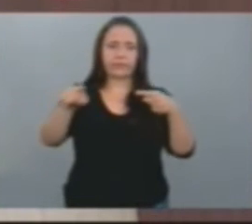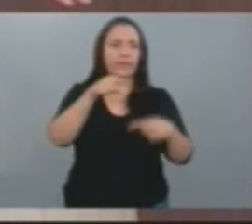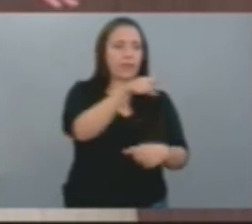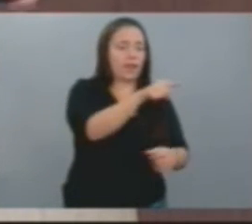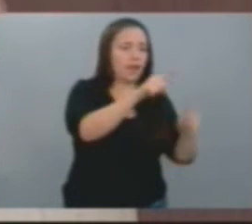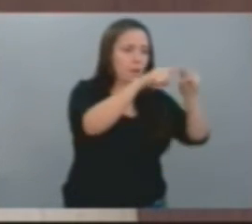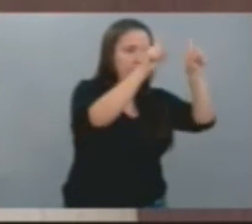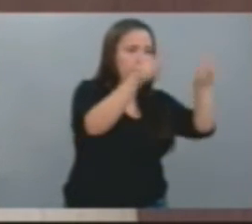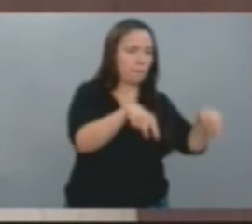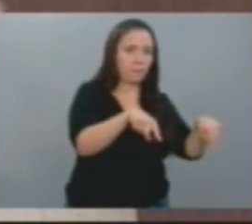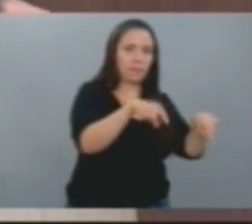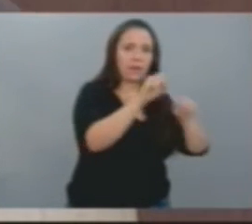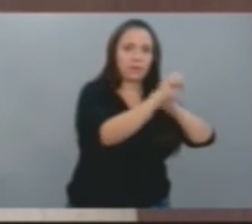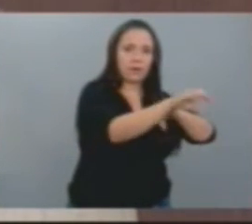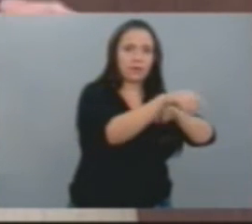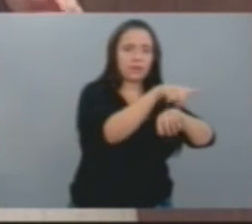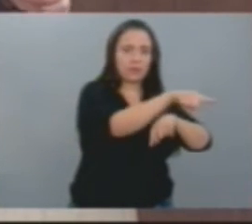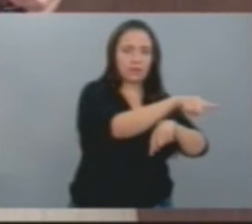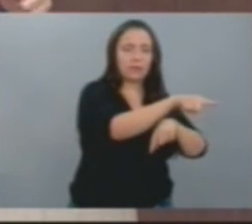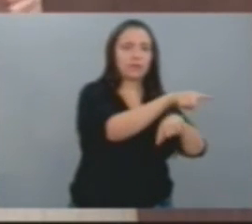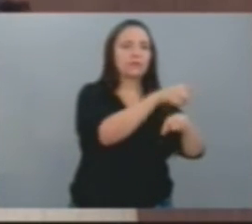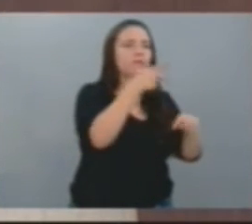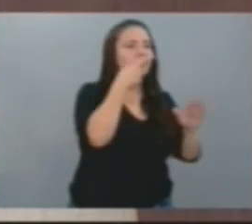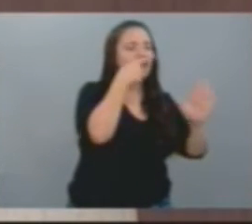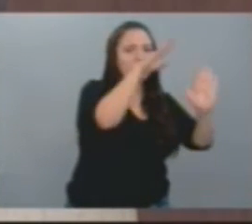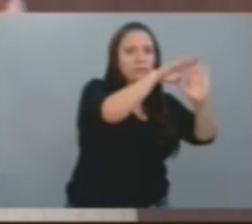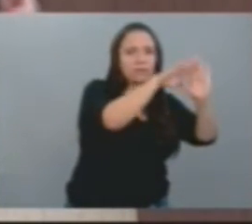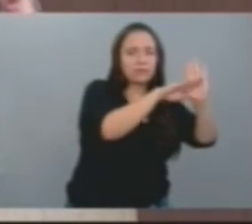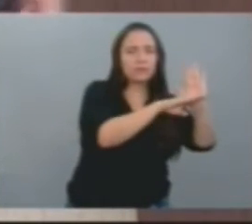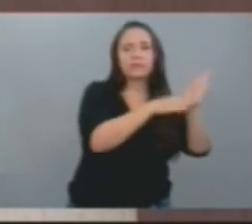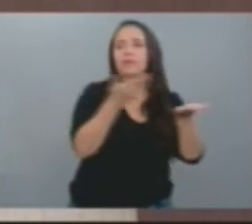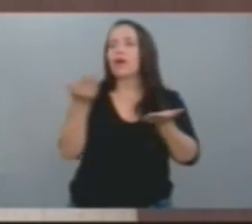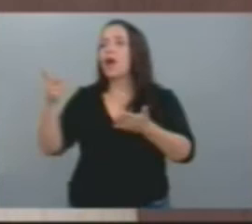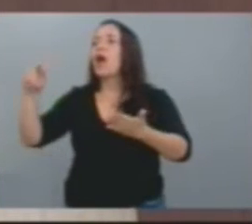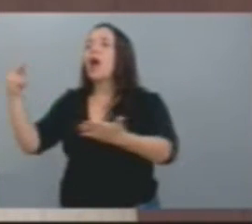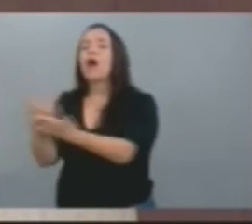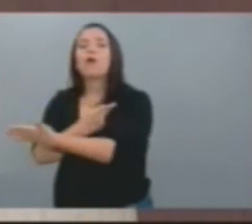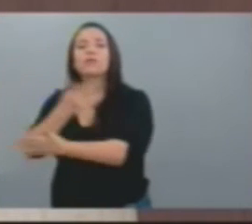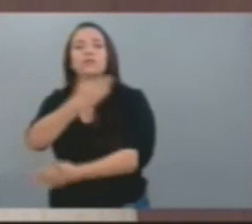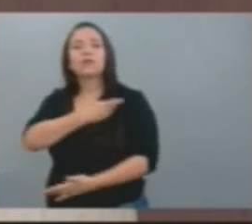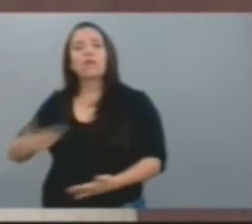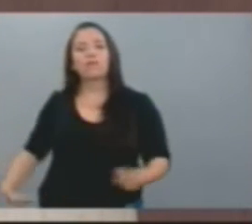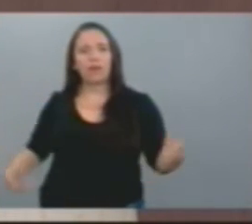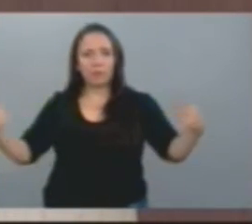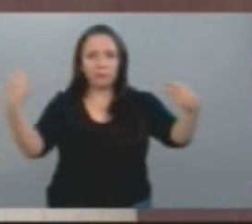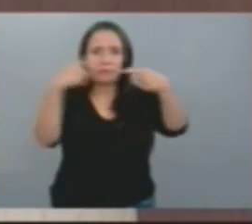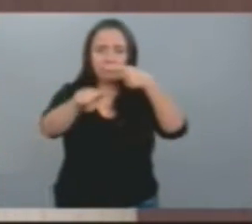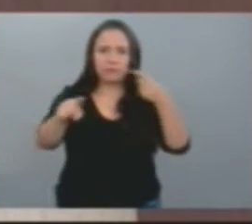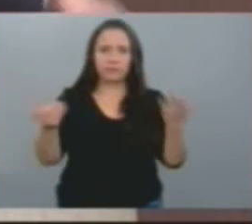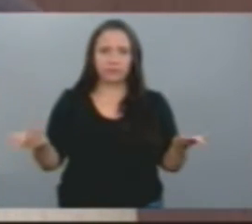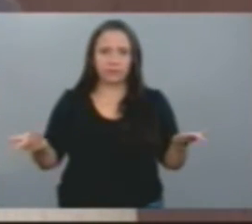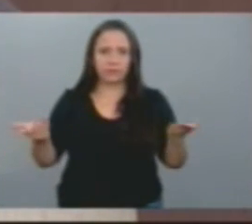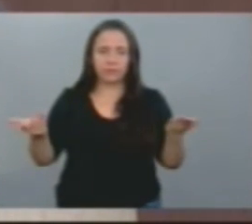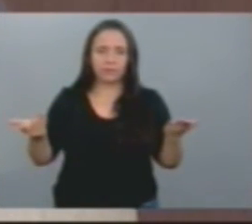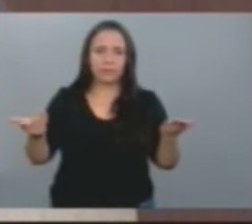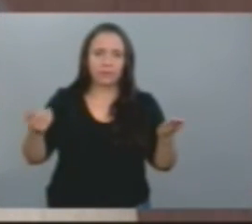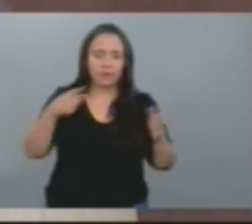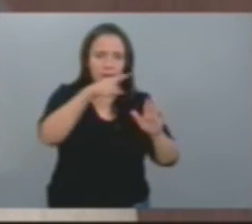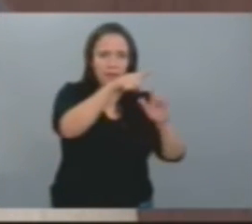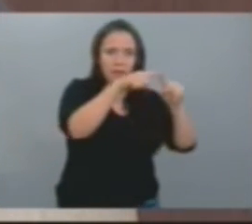meta estabelecida no Plano Estadual de Educação e a prática. Será que o plano vai ser um plano de